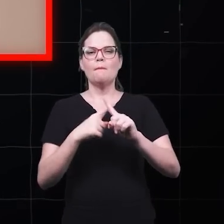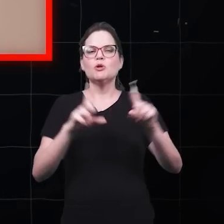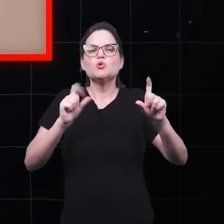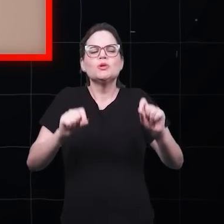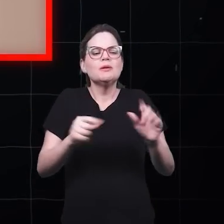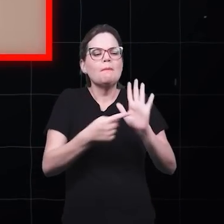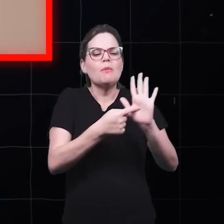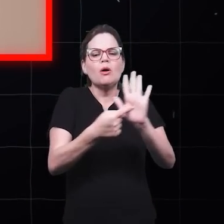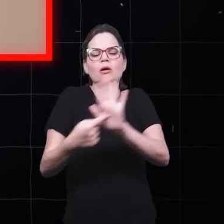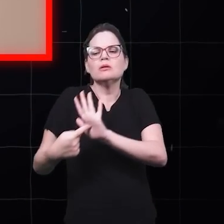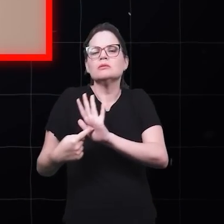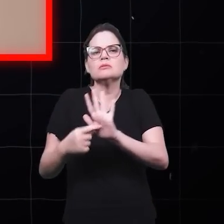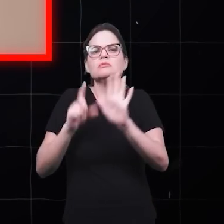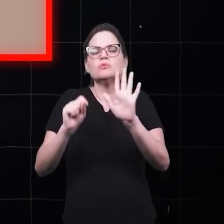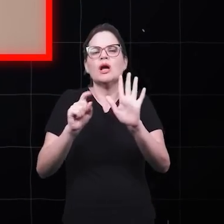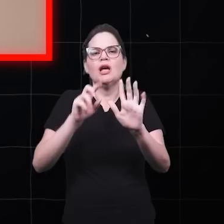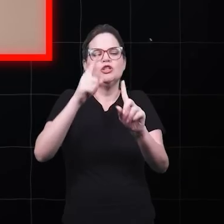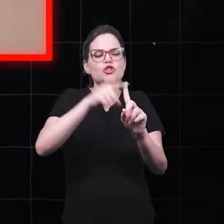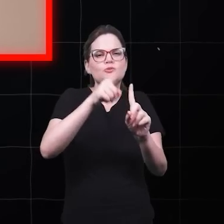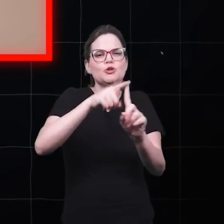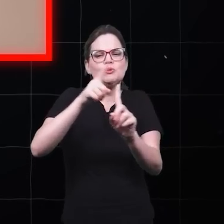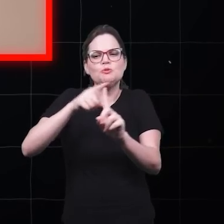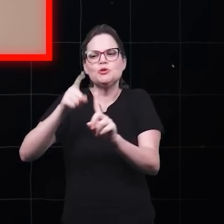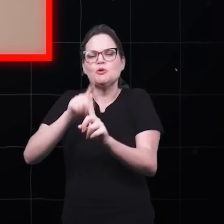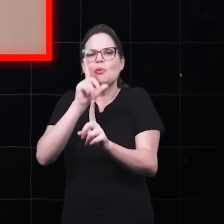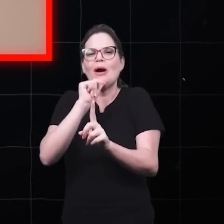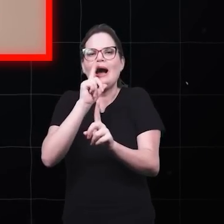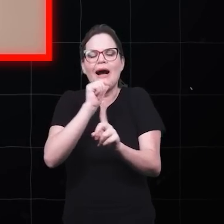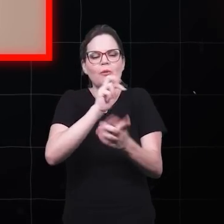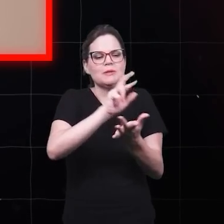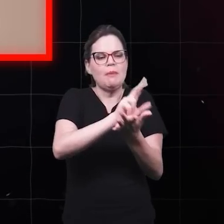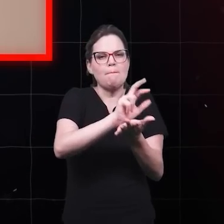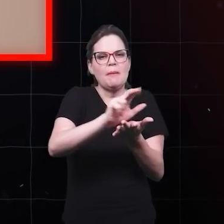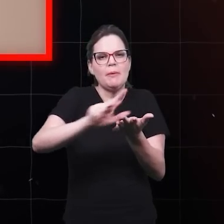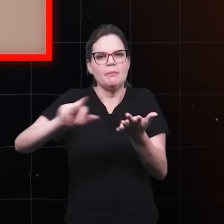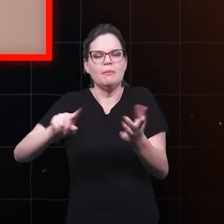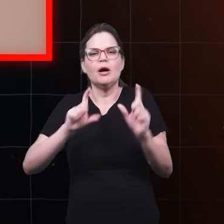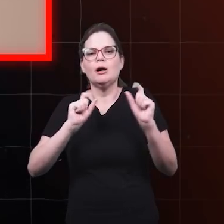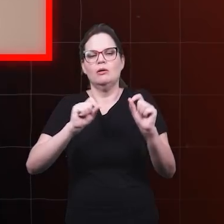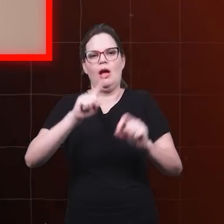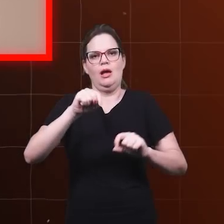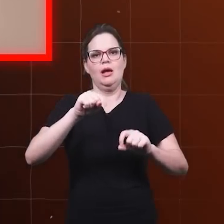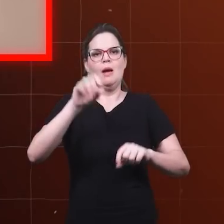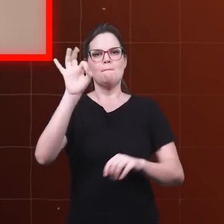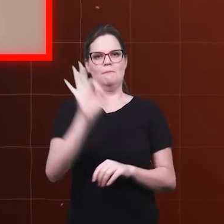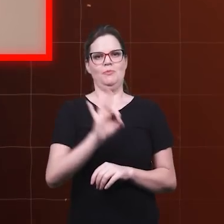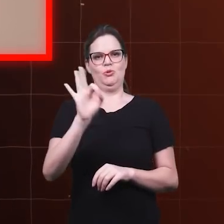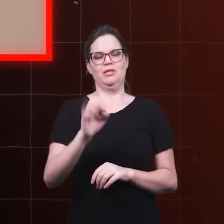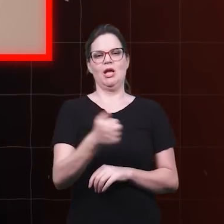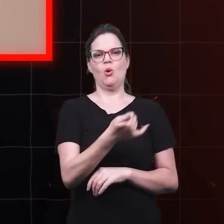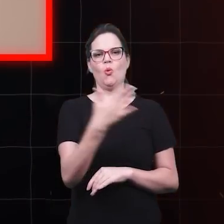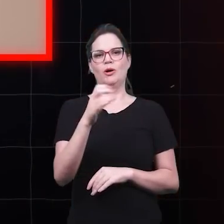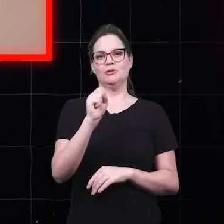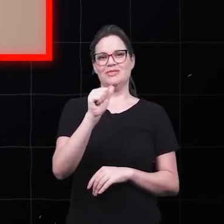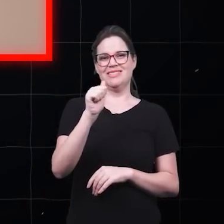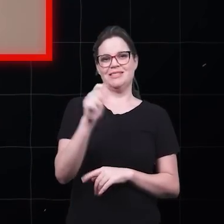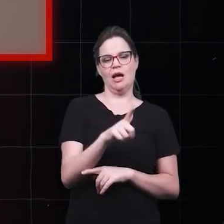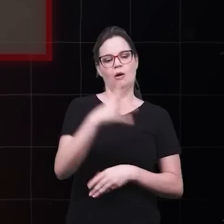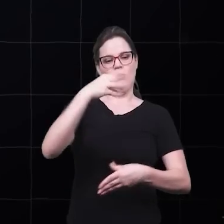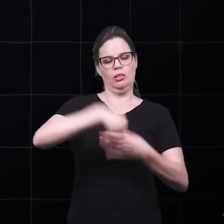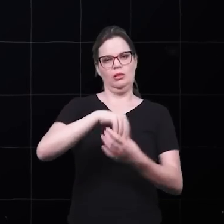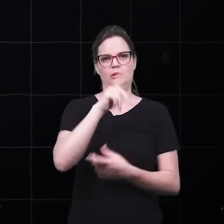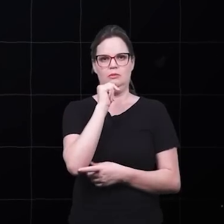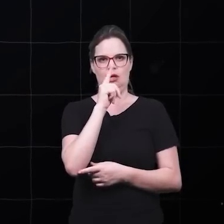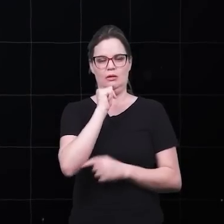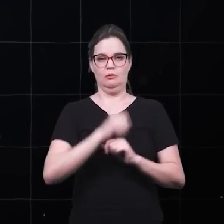composição específica é aquela que Jesus apresentou para nós, quando ele fala em João 7,37, olha,